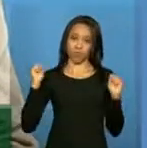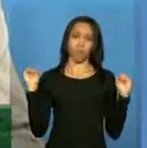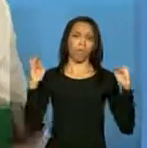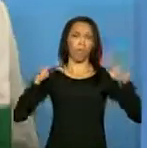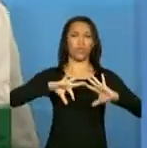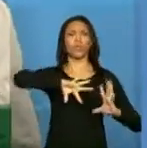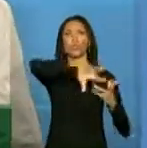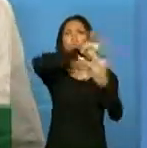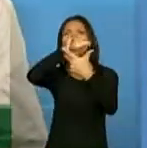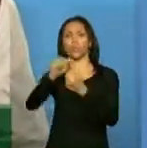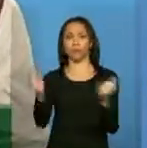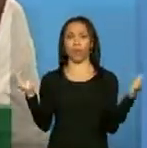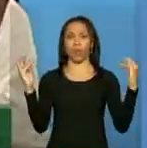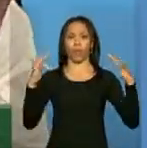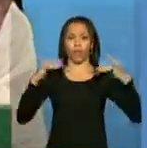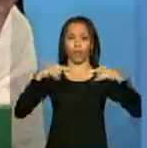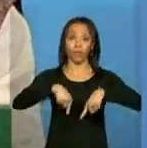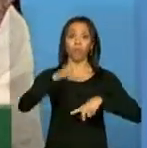partes do mundo,